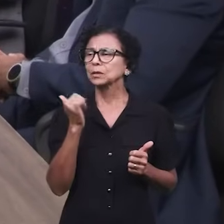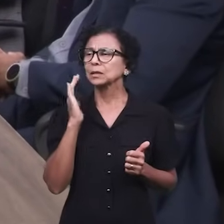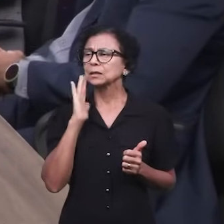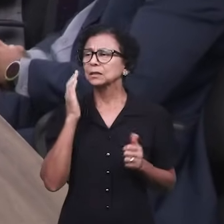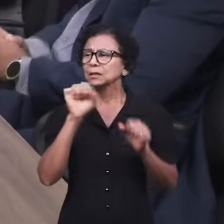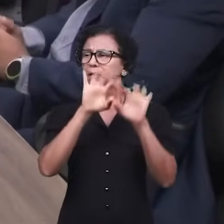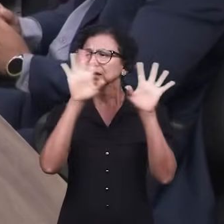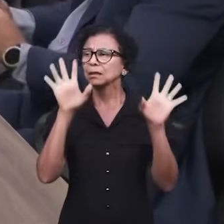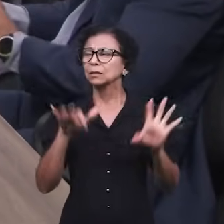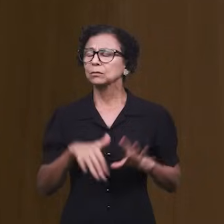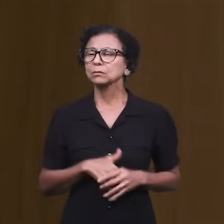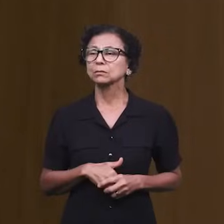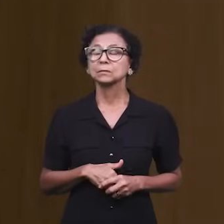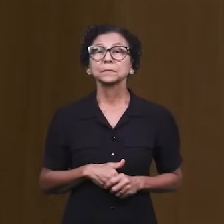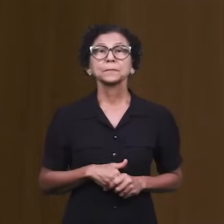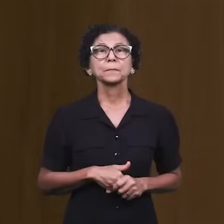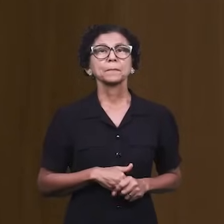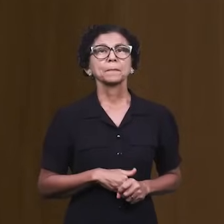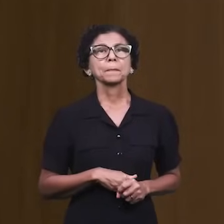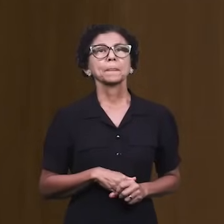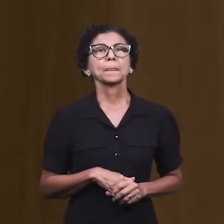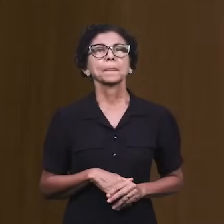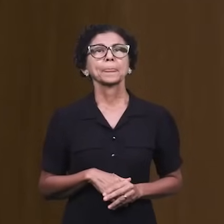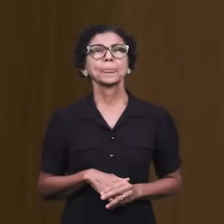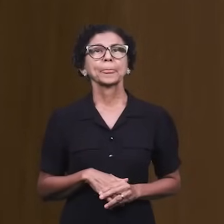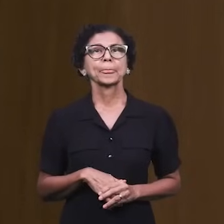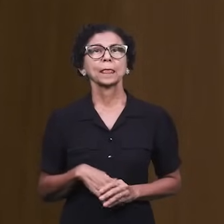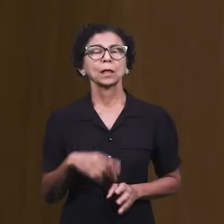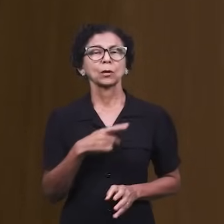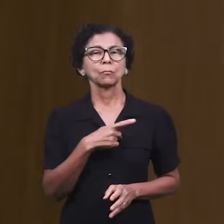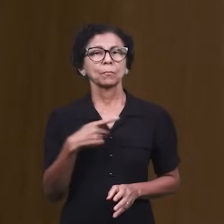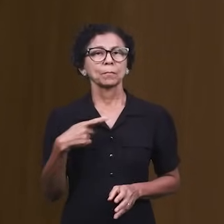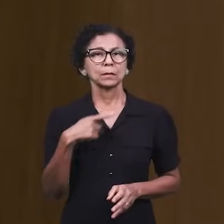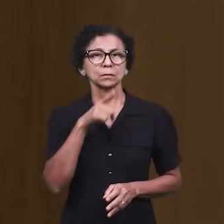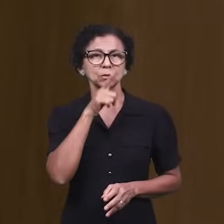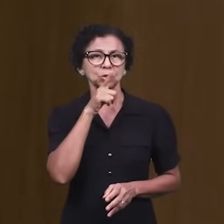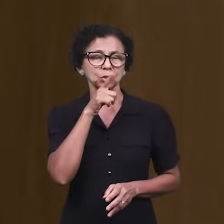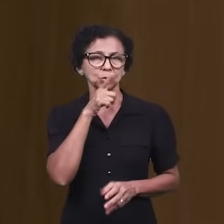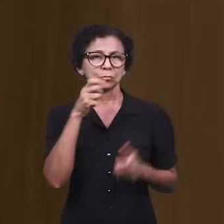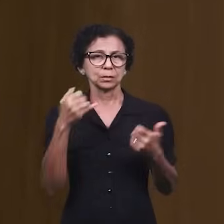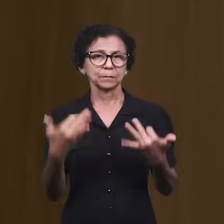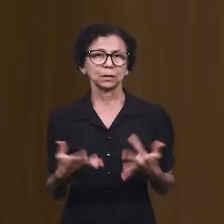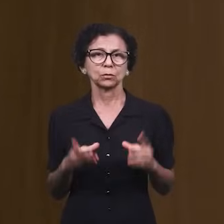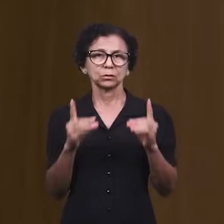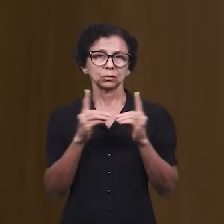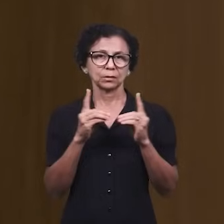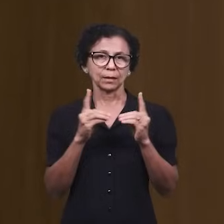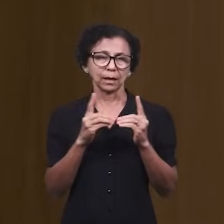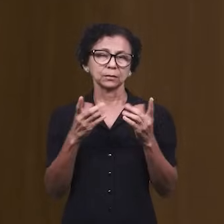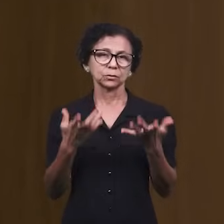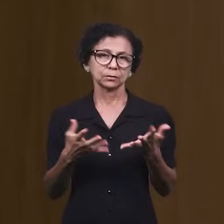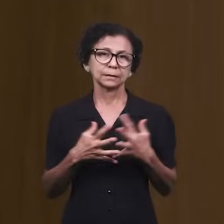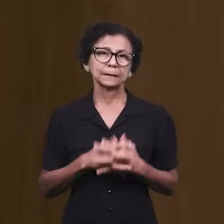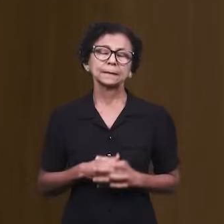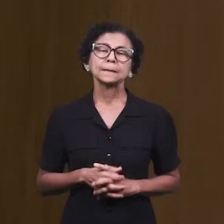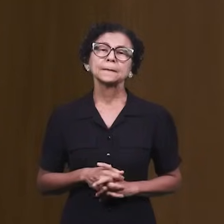melhor? Como o pastor Gilson falou, né? Ficou bem assim didático da forma